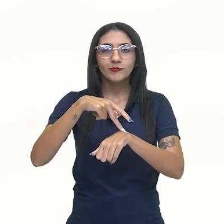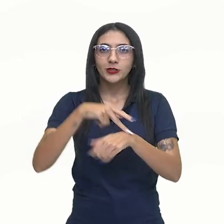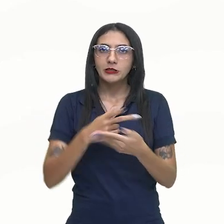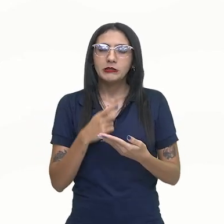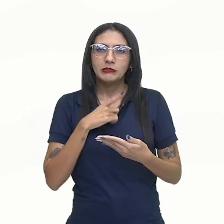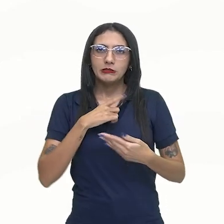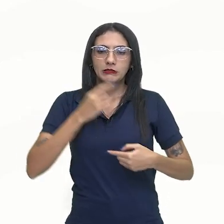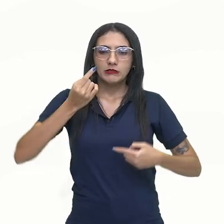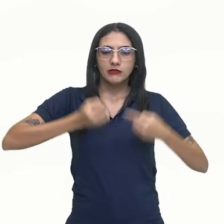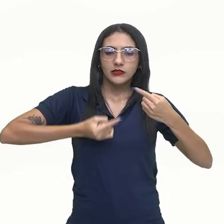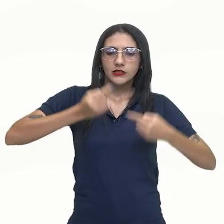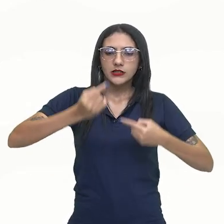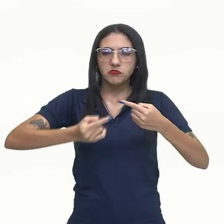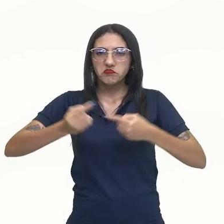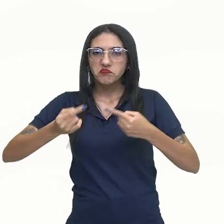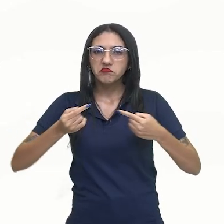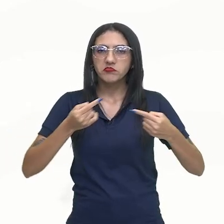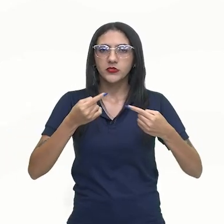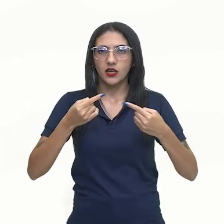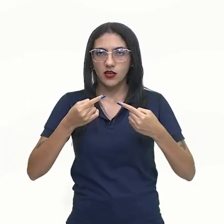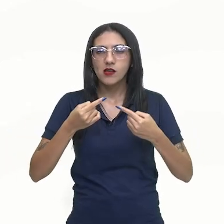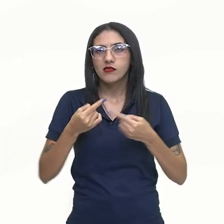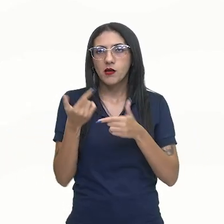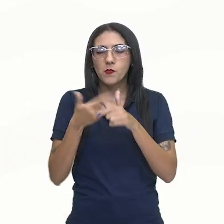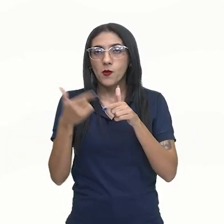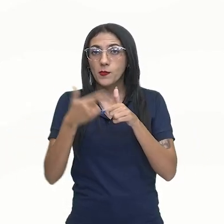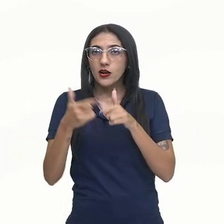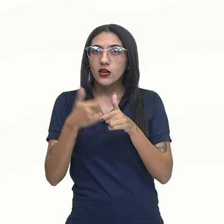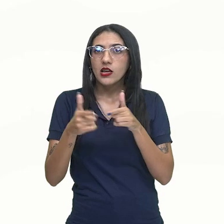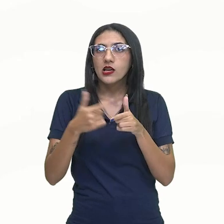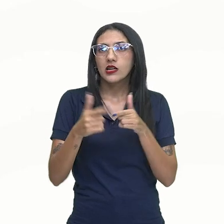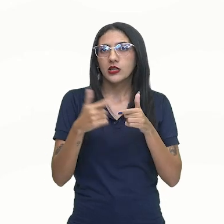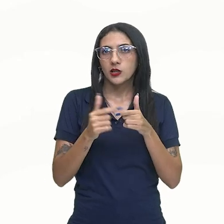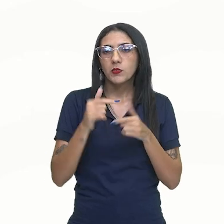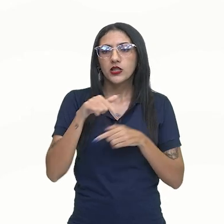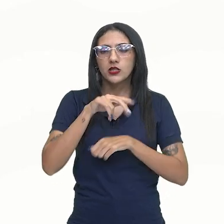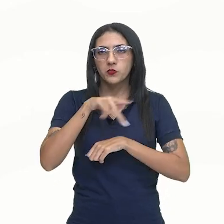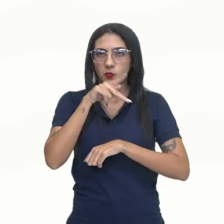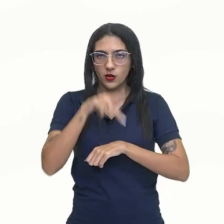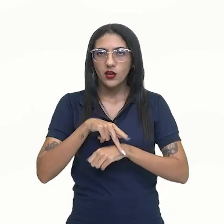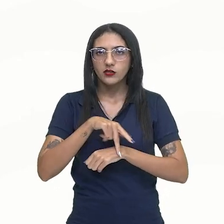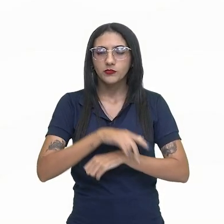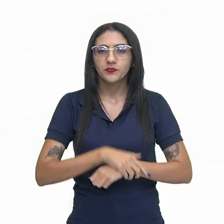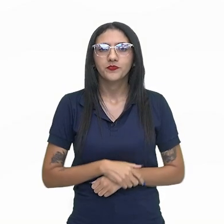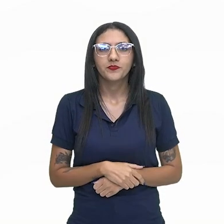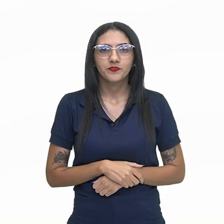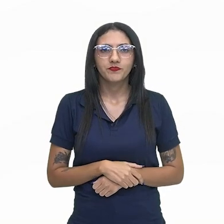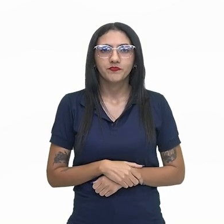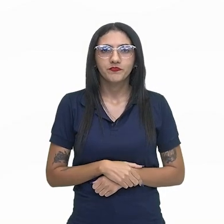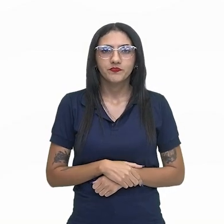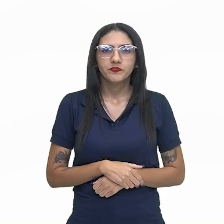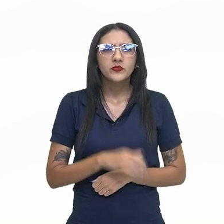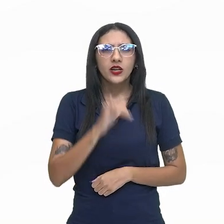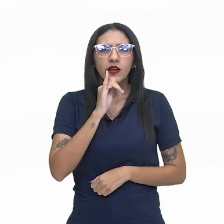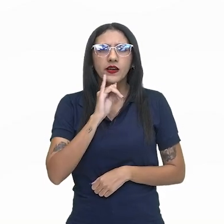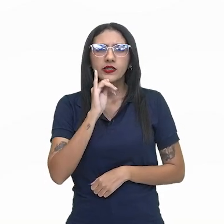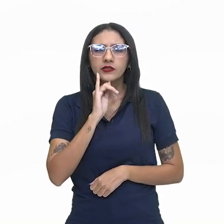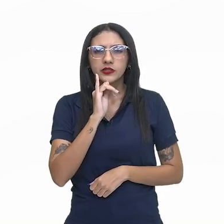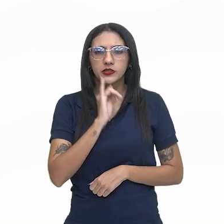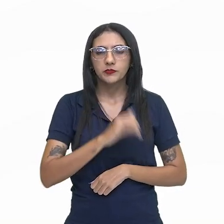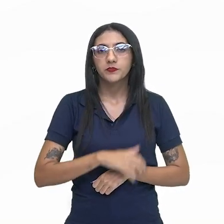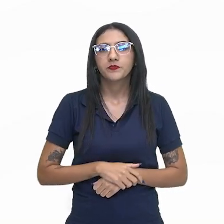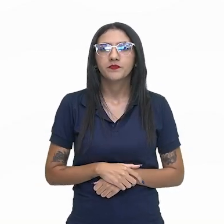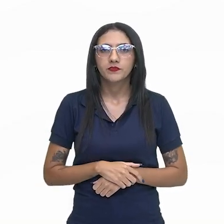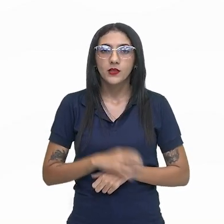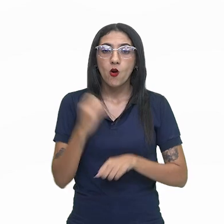como consequência, né, alguns conflitos relacionados aí à água. Alguns exemplos sobre isso, a gente tem